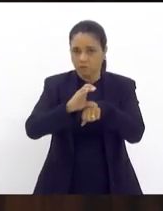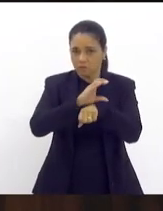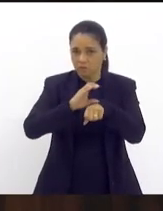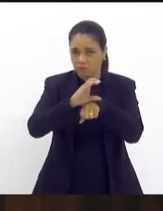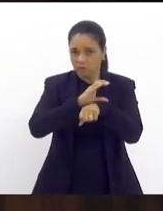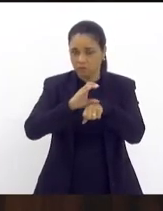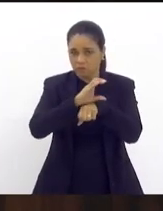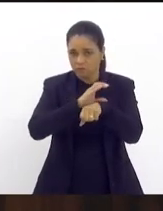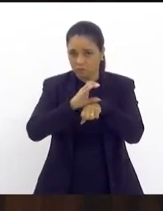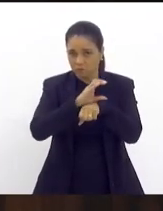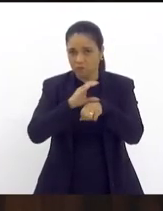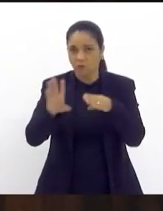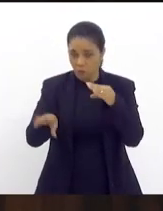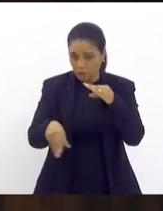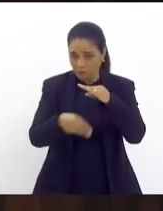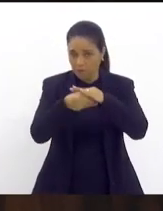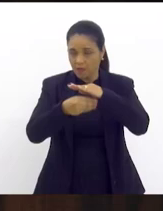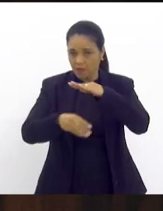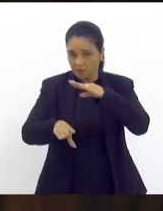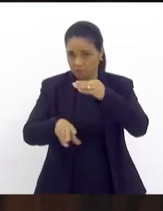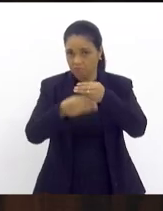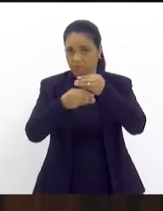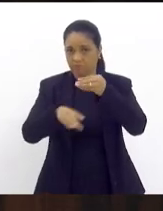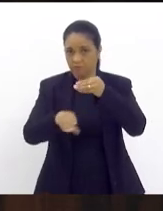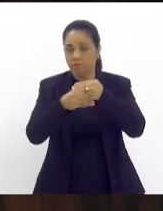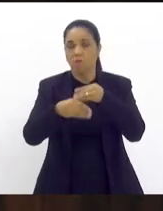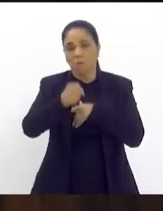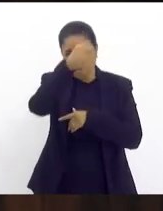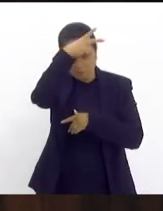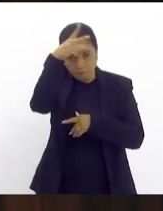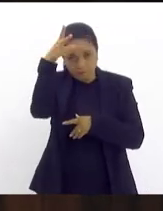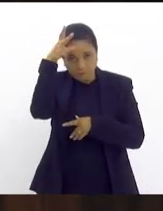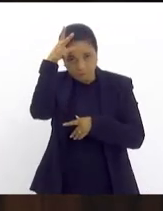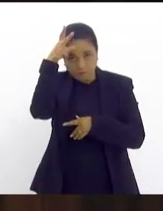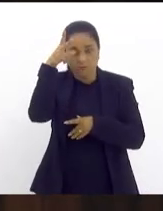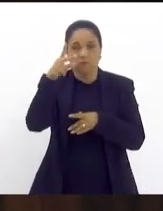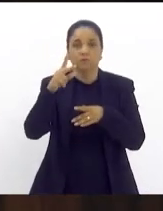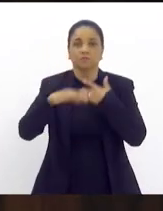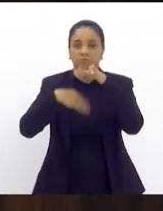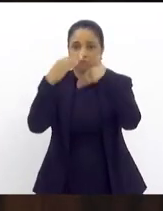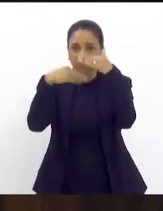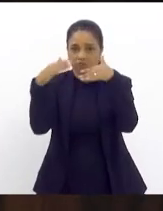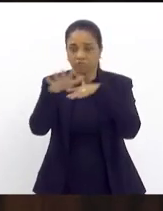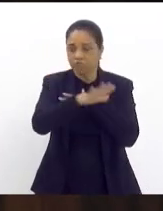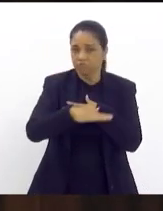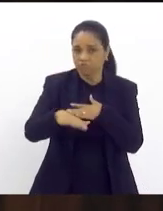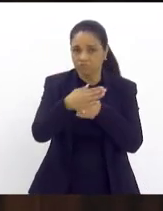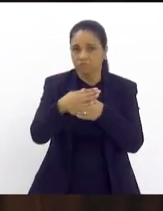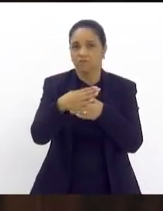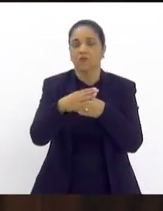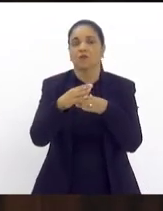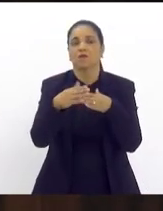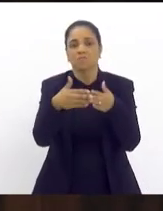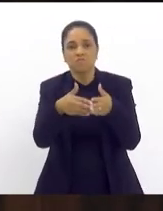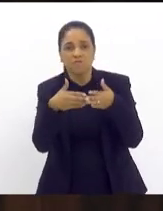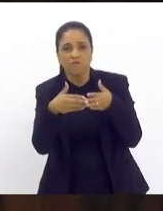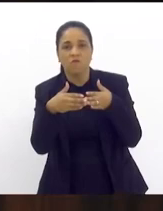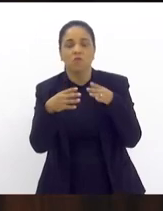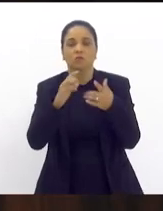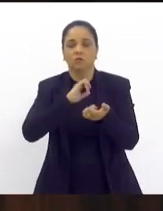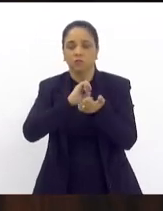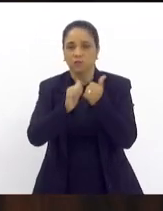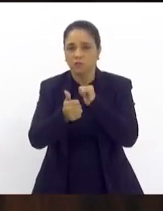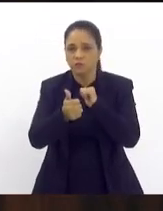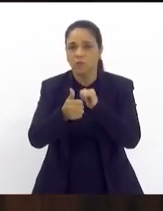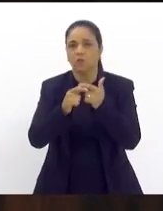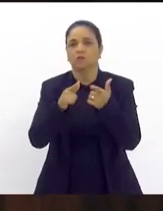constitucionalidade com emendas de assuntos municipais e de desenvolvimento Regional favorável de transportes favorável